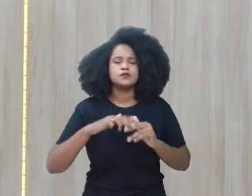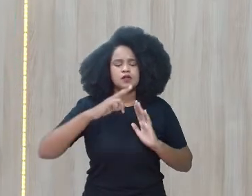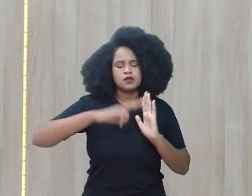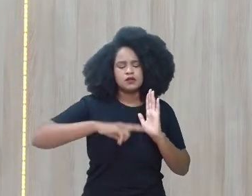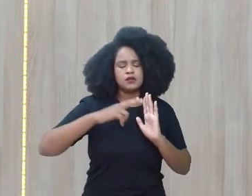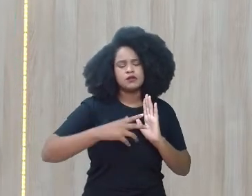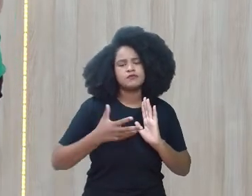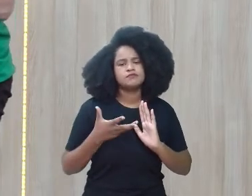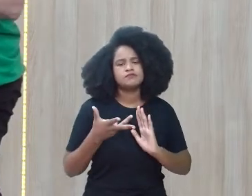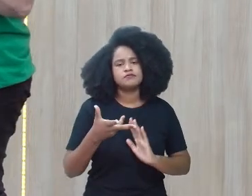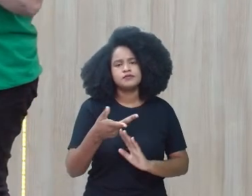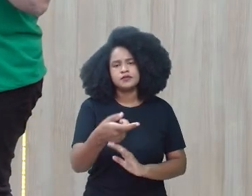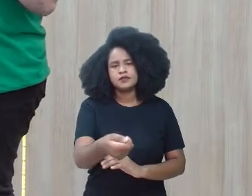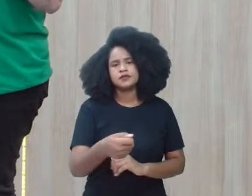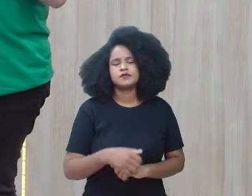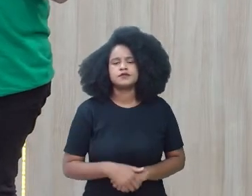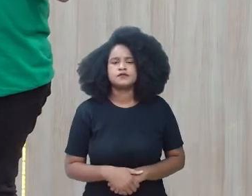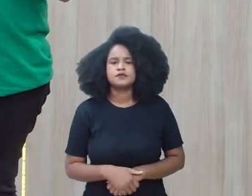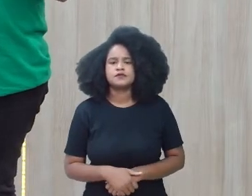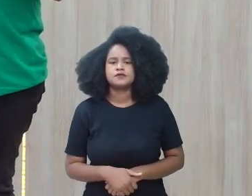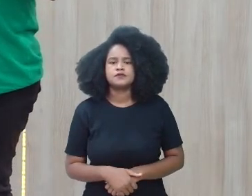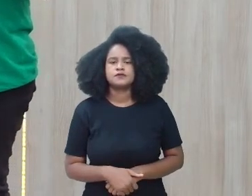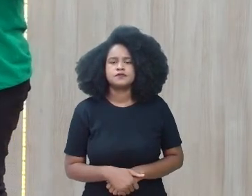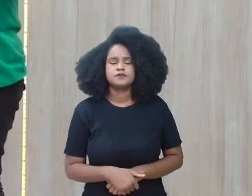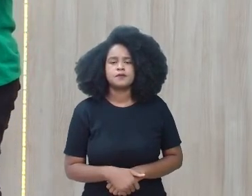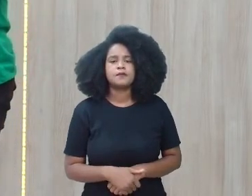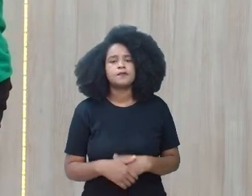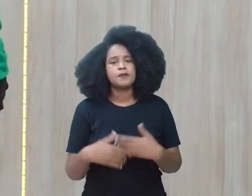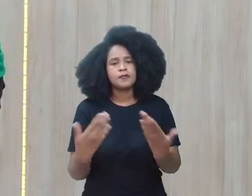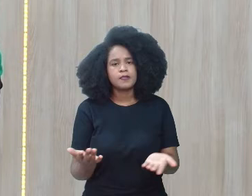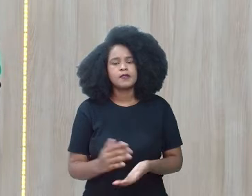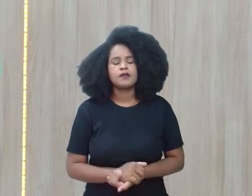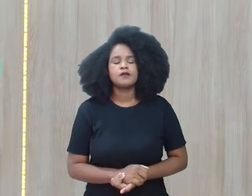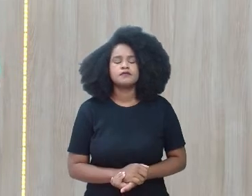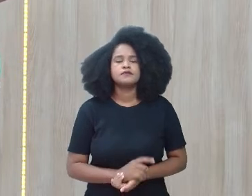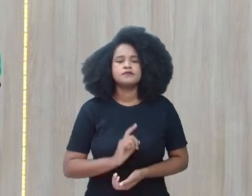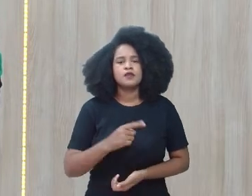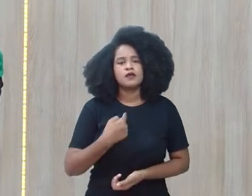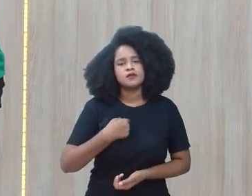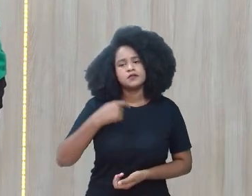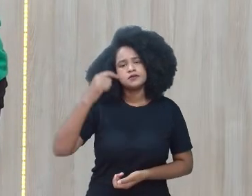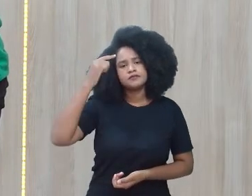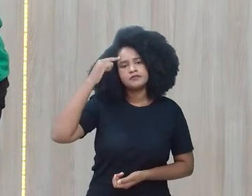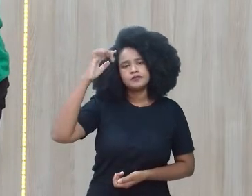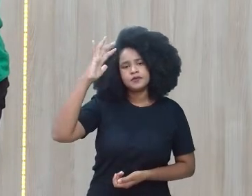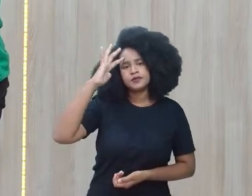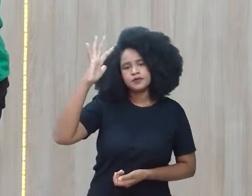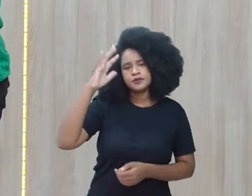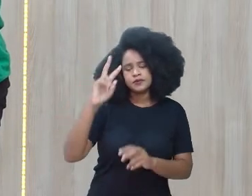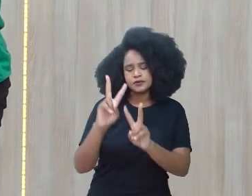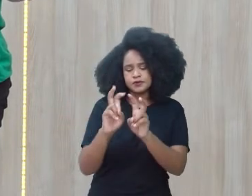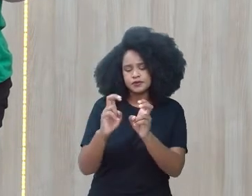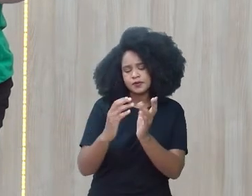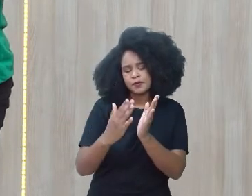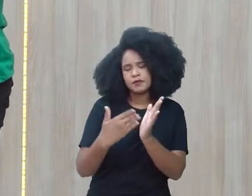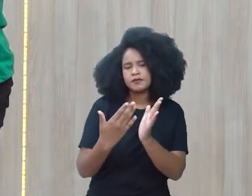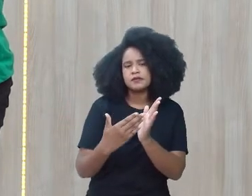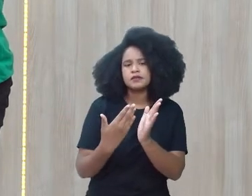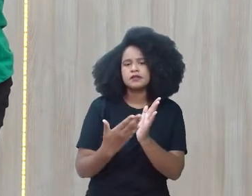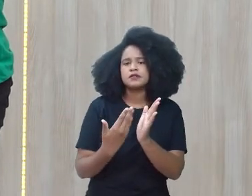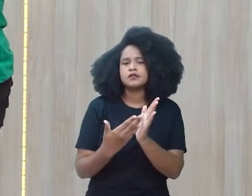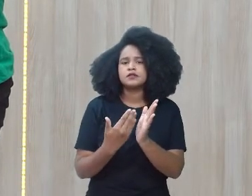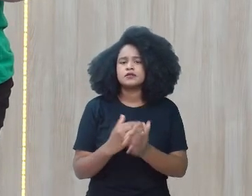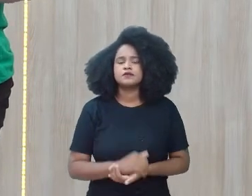maravilhoso. Então, quando pensamos em um livro que fala sobre o autor fala, não é? Ou